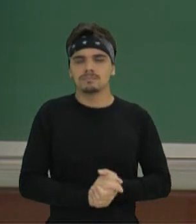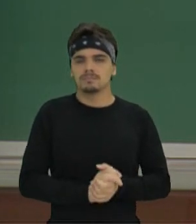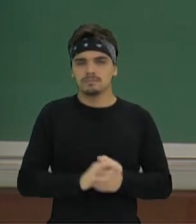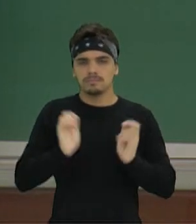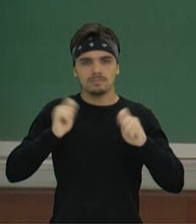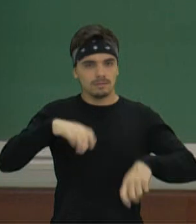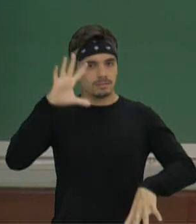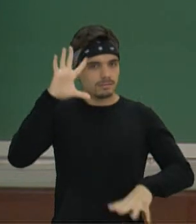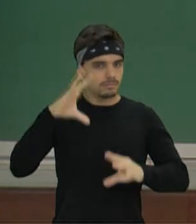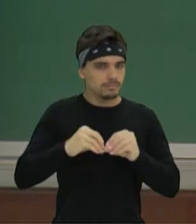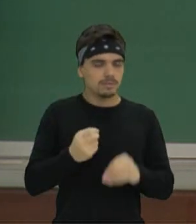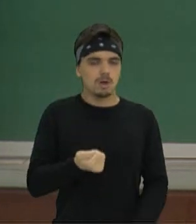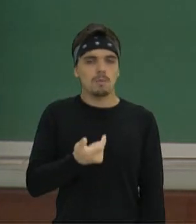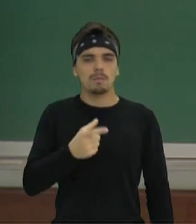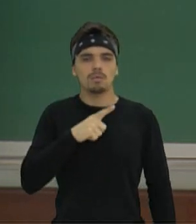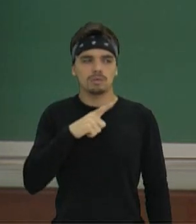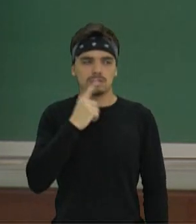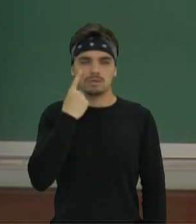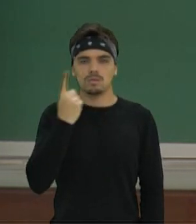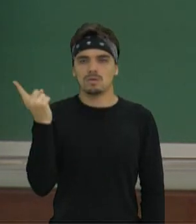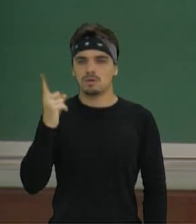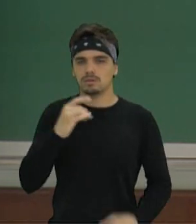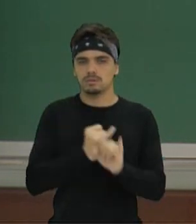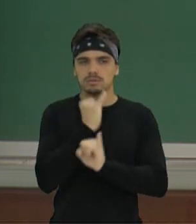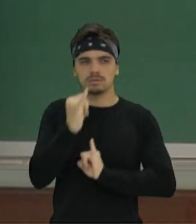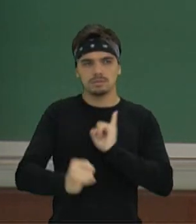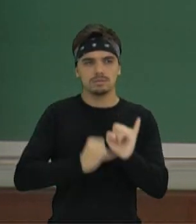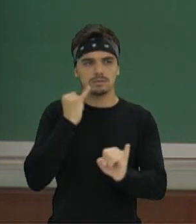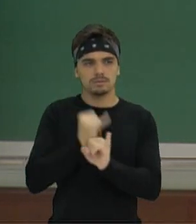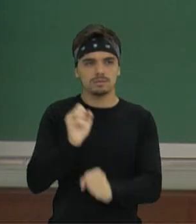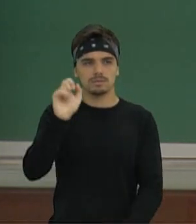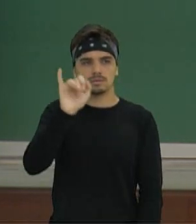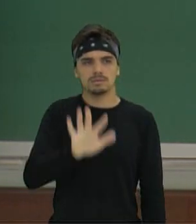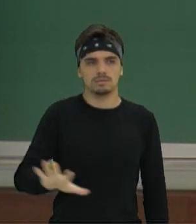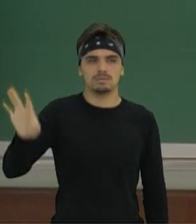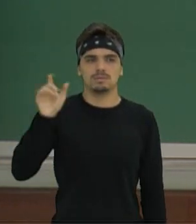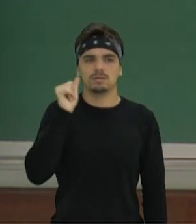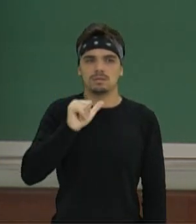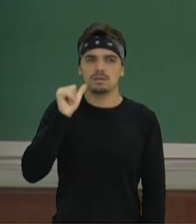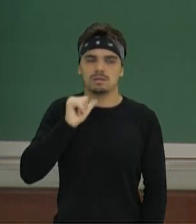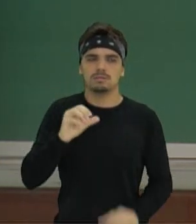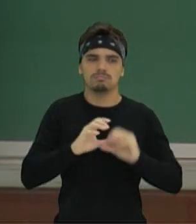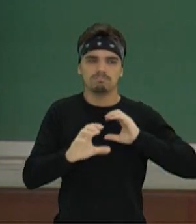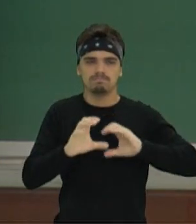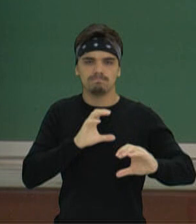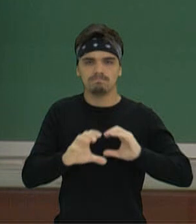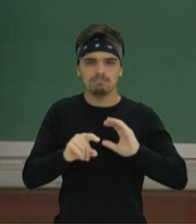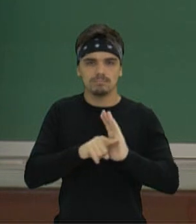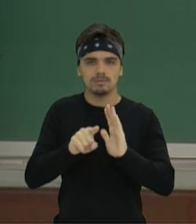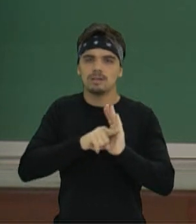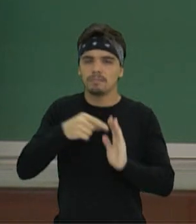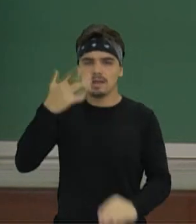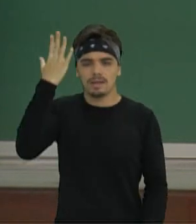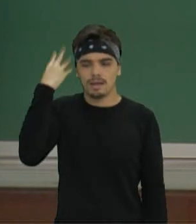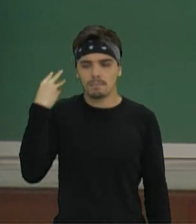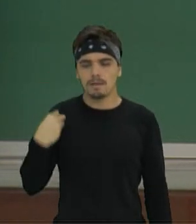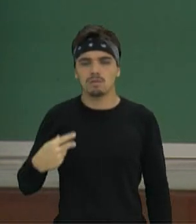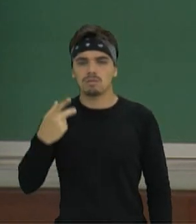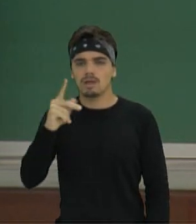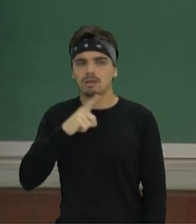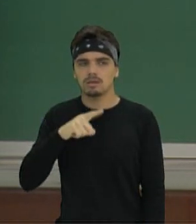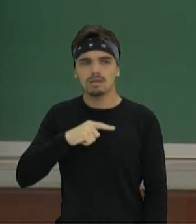um pouco, eu usei até aqui que eu achei na internet essa imagem. Essa aqui é a imagem da cantora. E justamente aqui no cabelo dela tem o